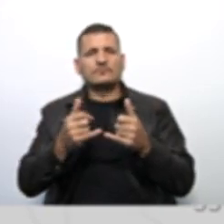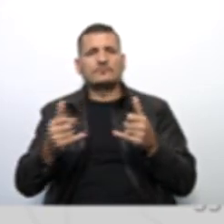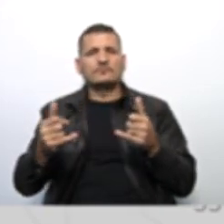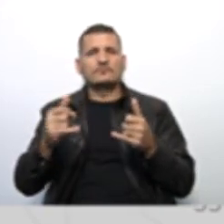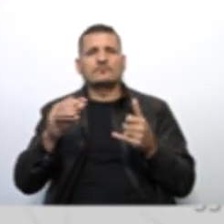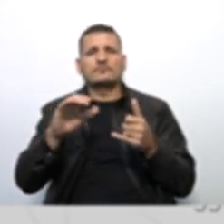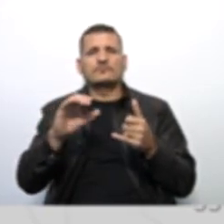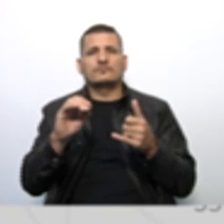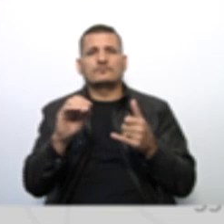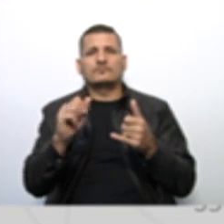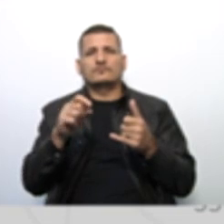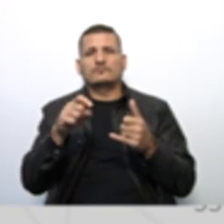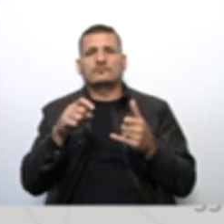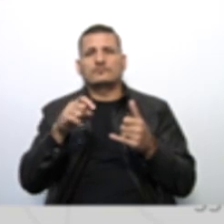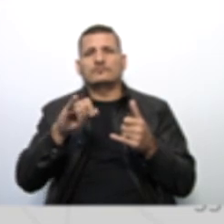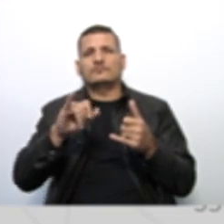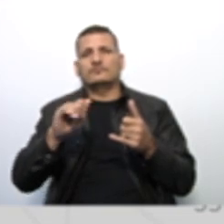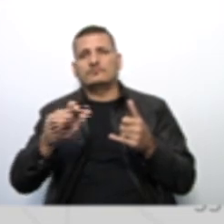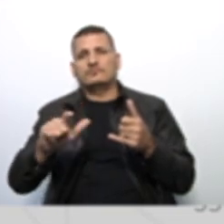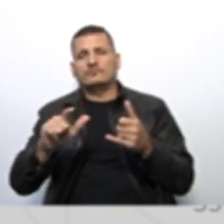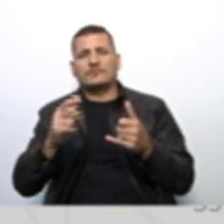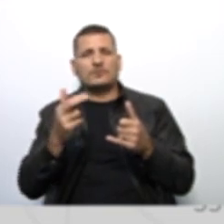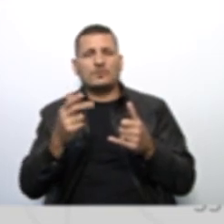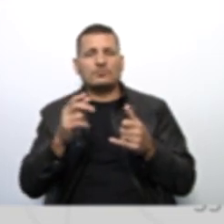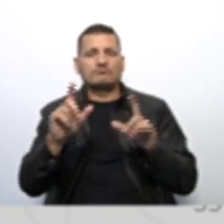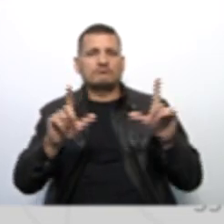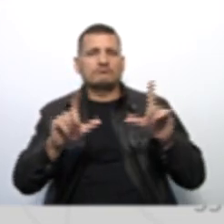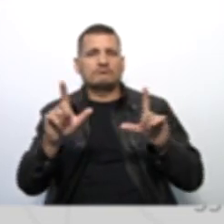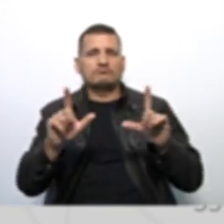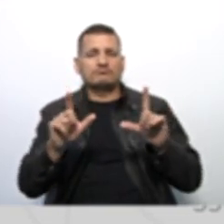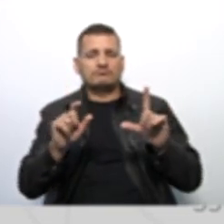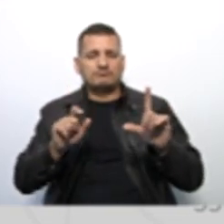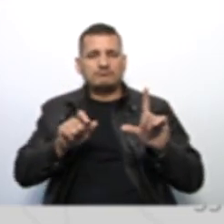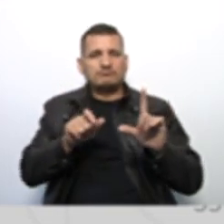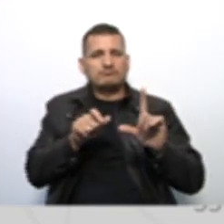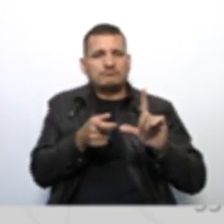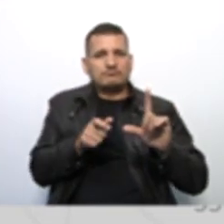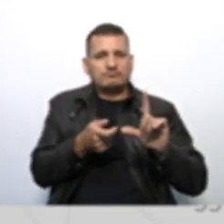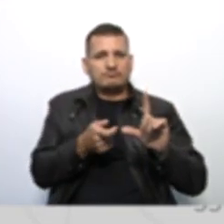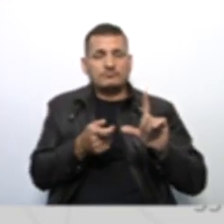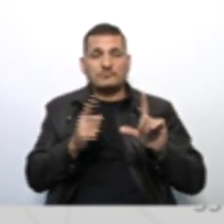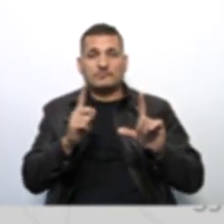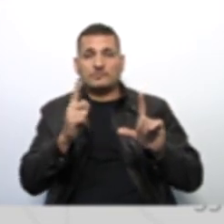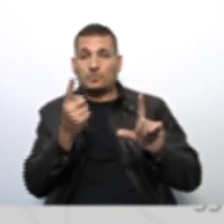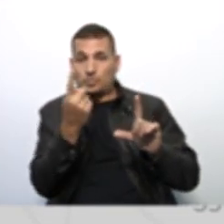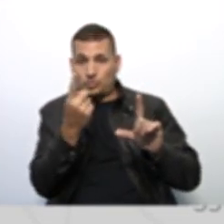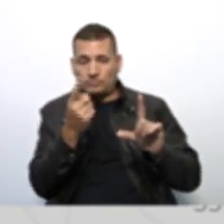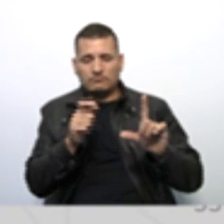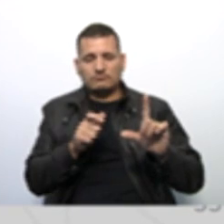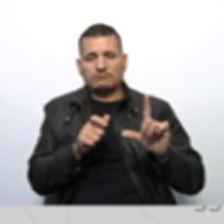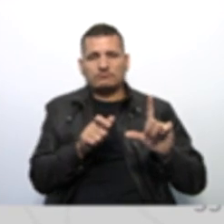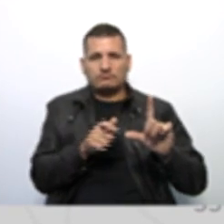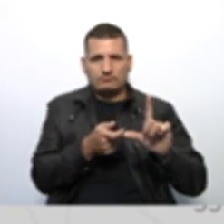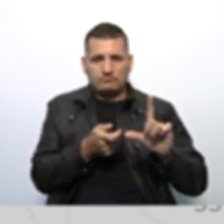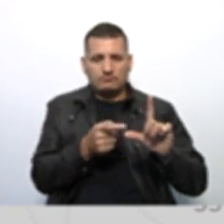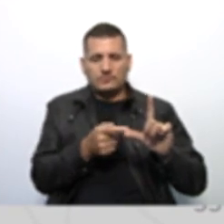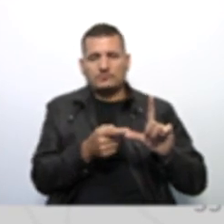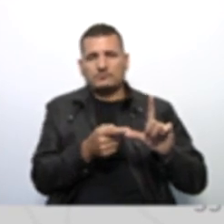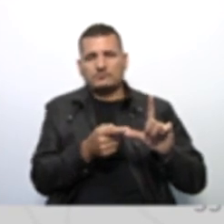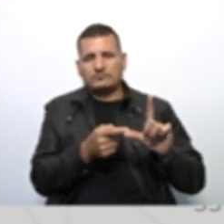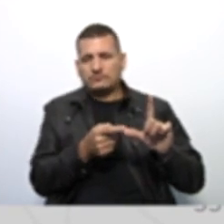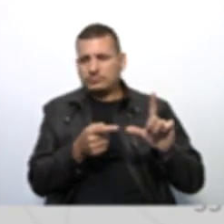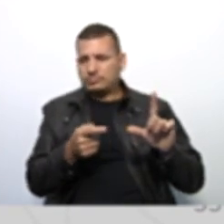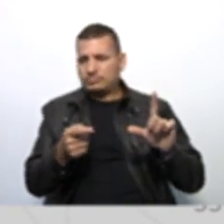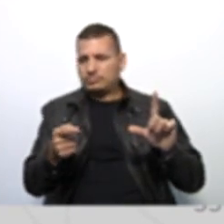que liga a TV atrás da antena. Ou seja, existe um único cabo que vai de uma ponta a